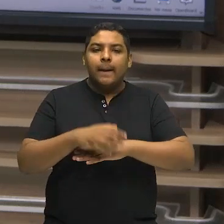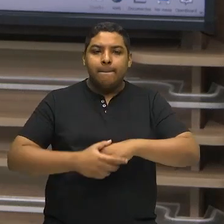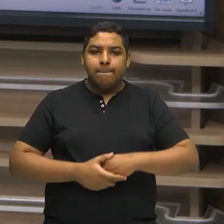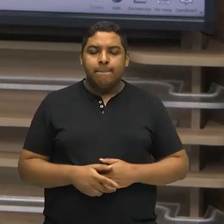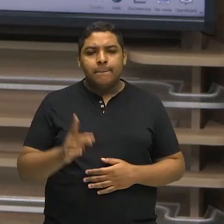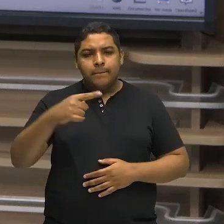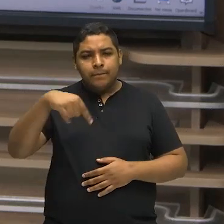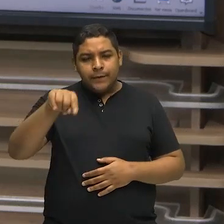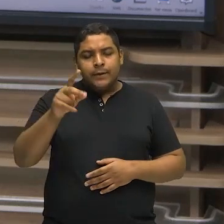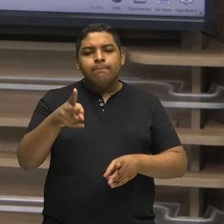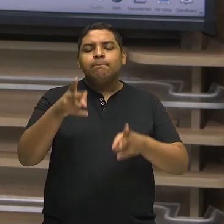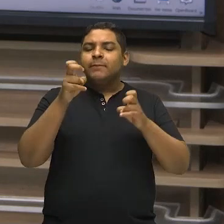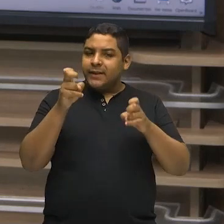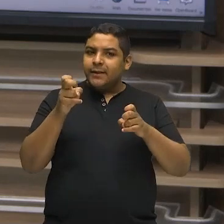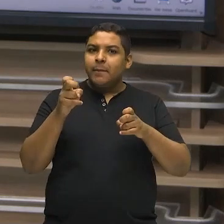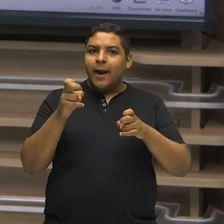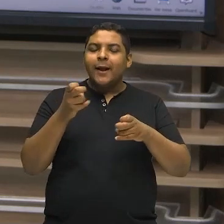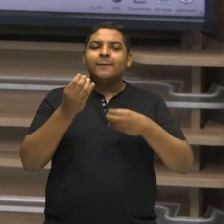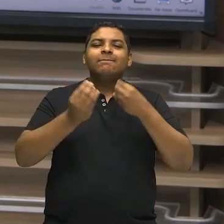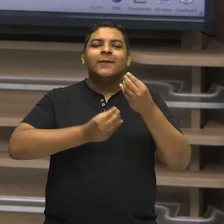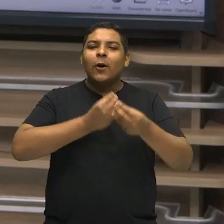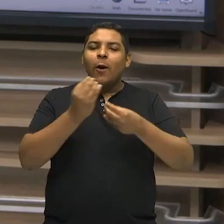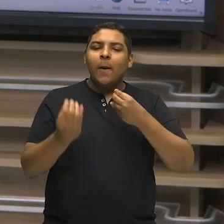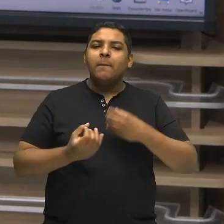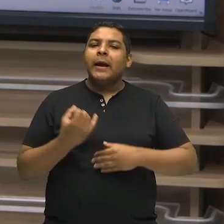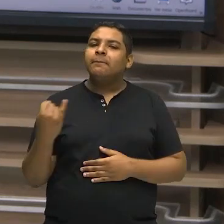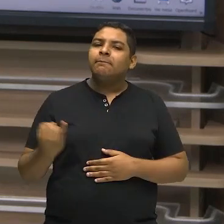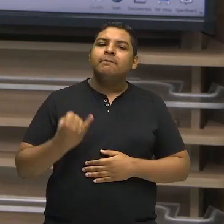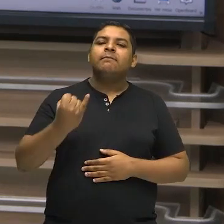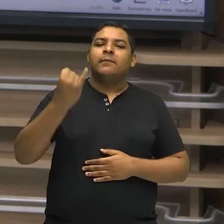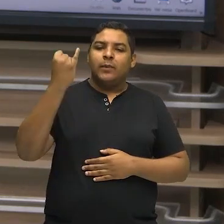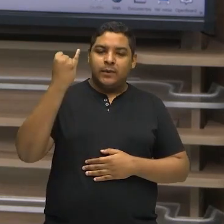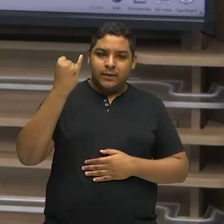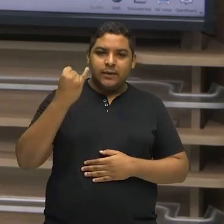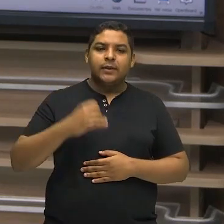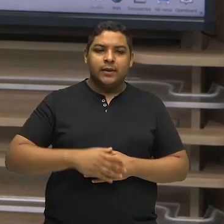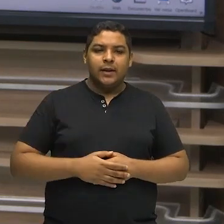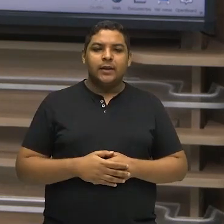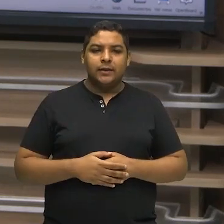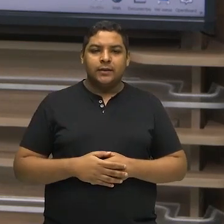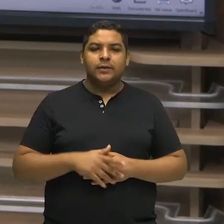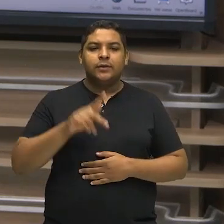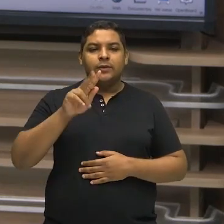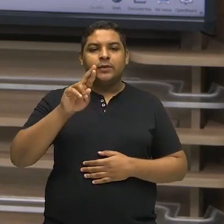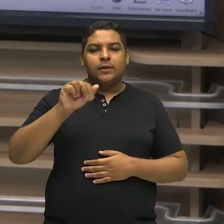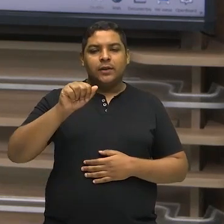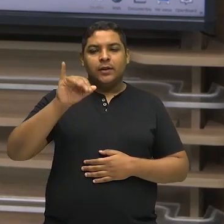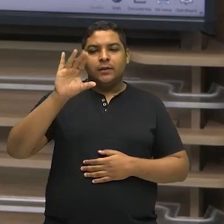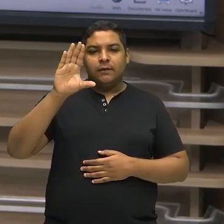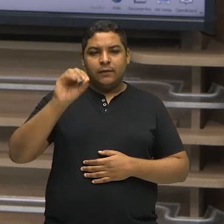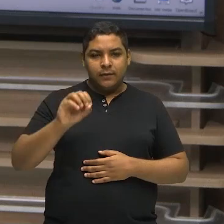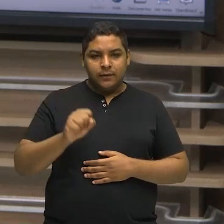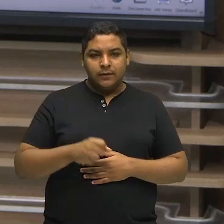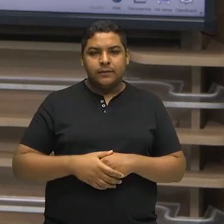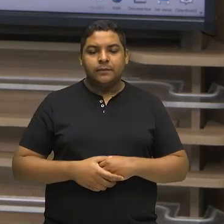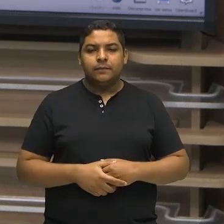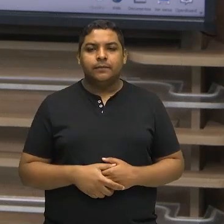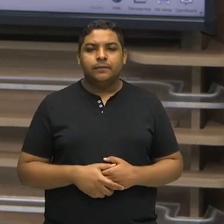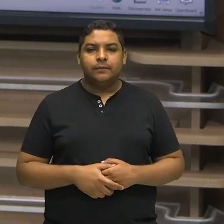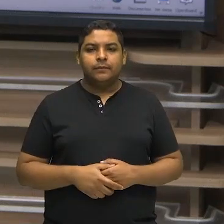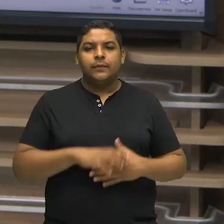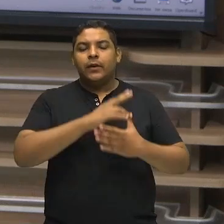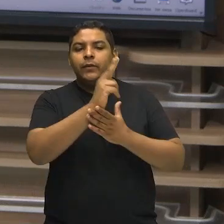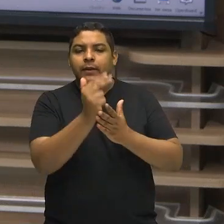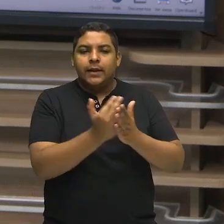é importante os elementos ali, os elementos gráficos do desenho. Primeiramente, o desenhista, o que